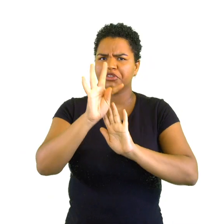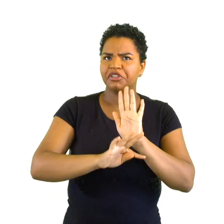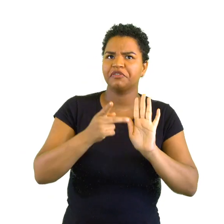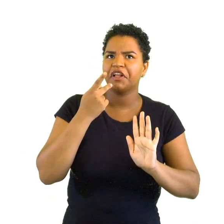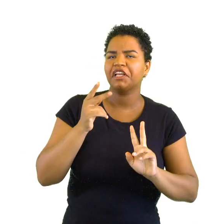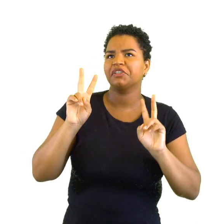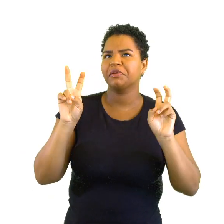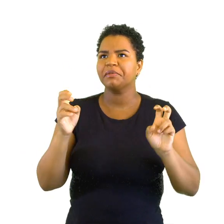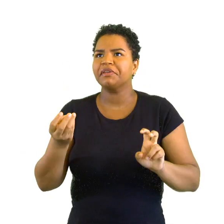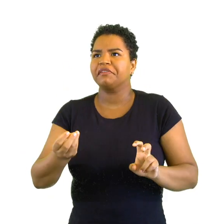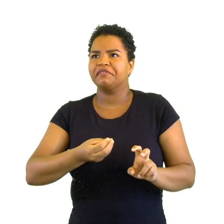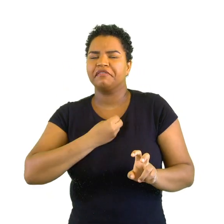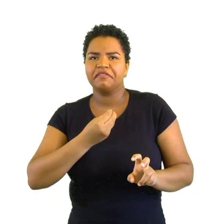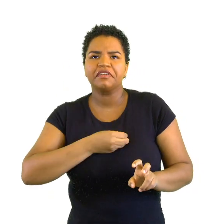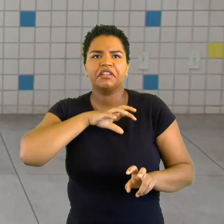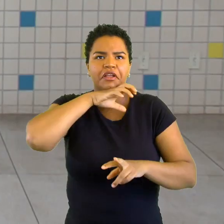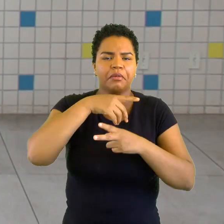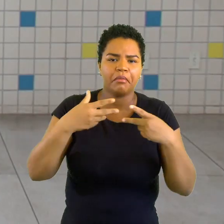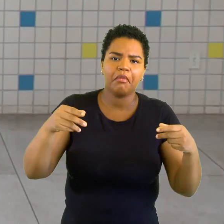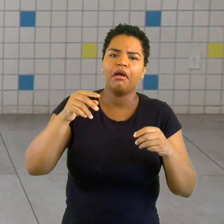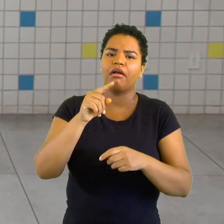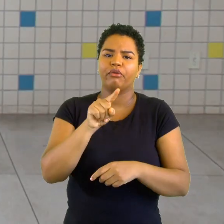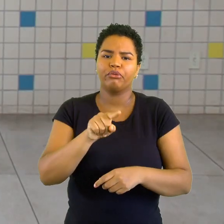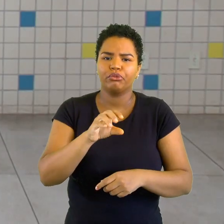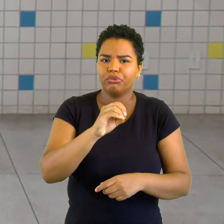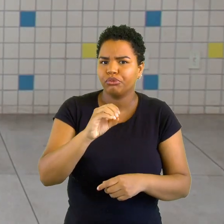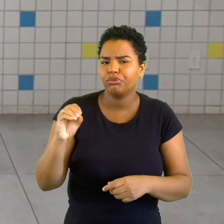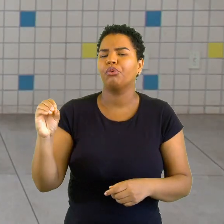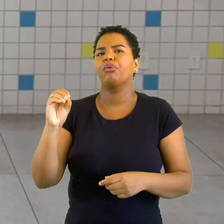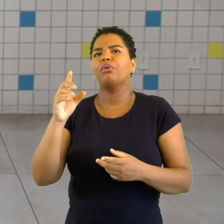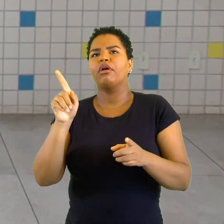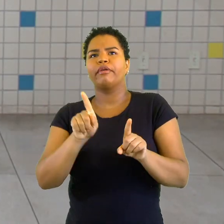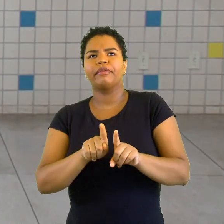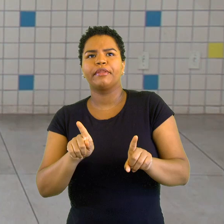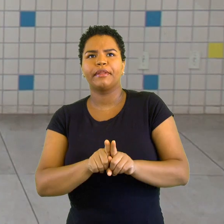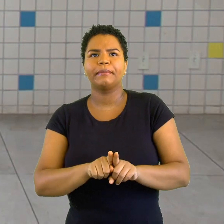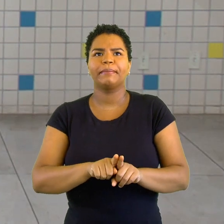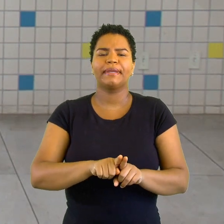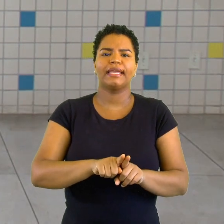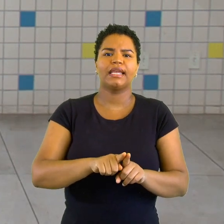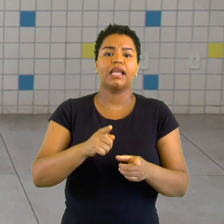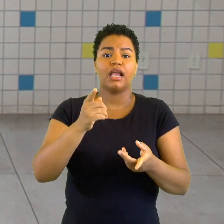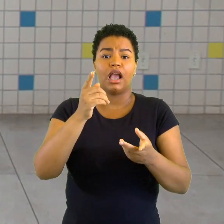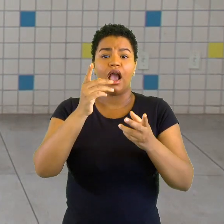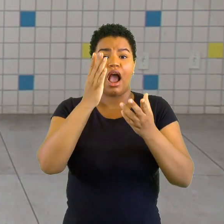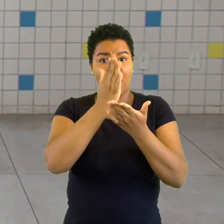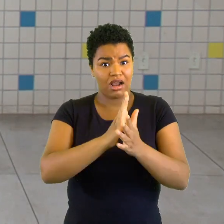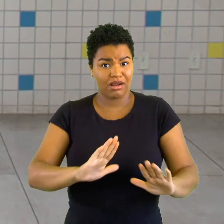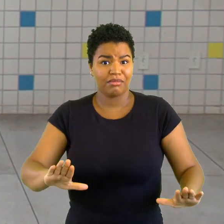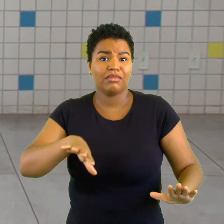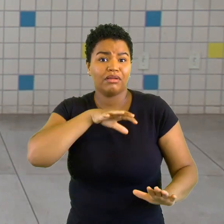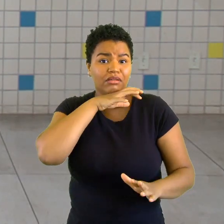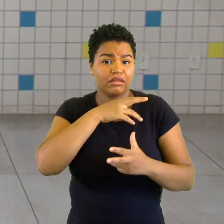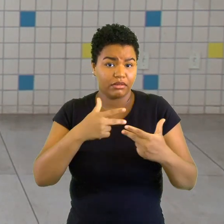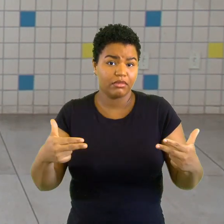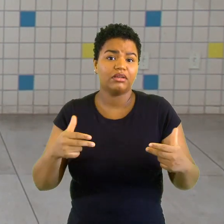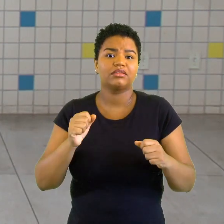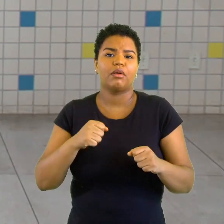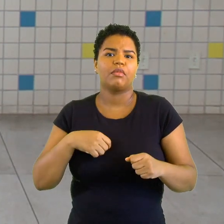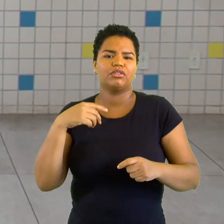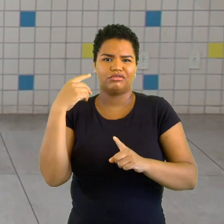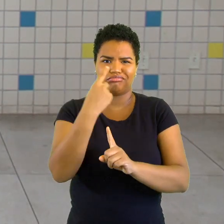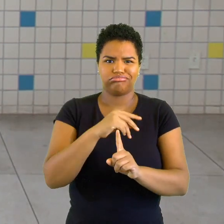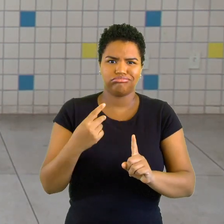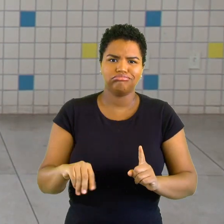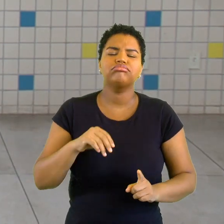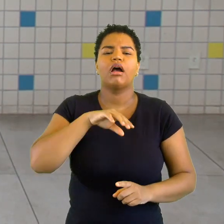zoológico, sobre o meio ambiente, sobre, por exemplo, a extinção dos animais, né? Sobre os maus tratos aos animais.